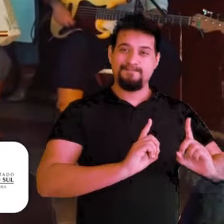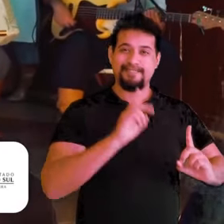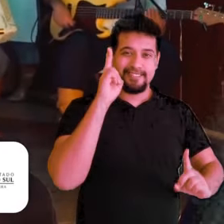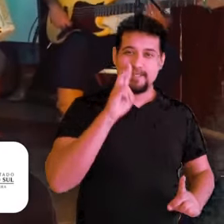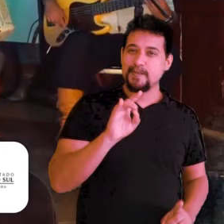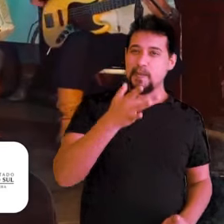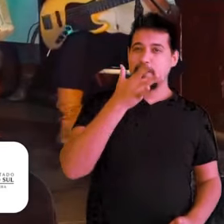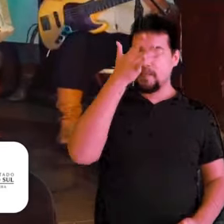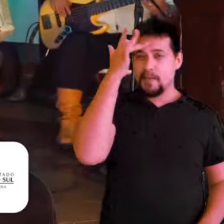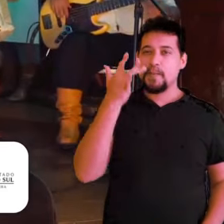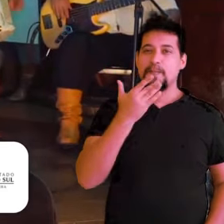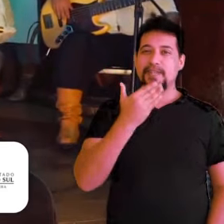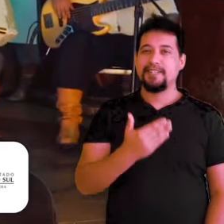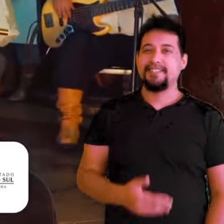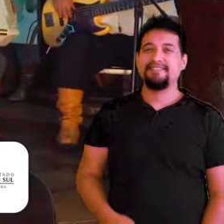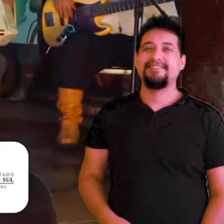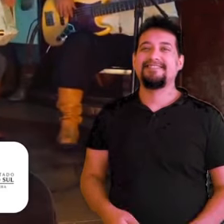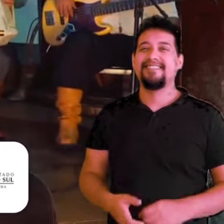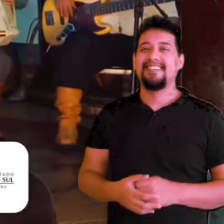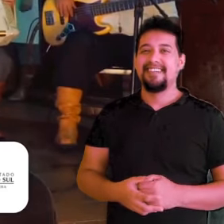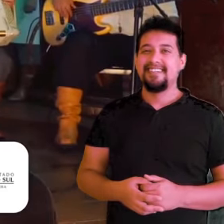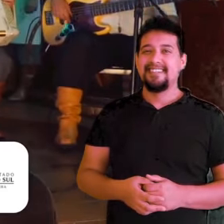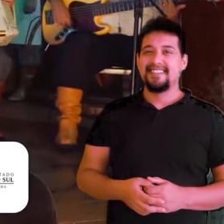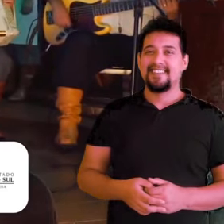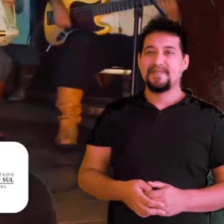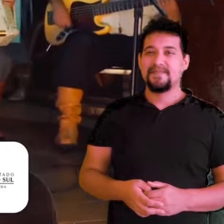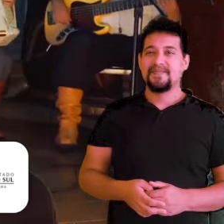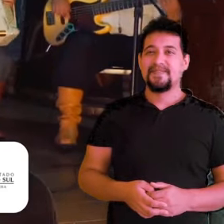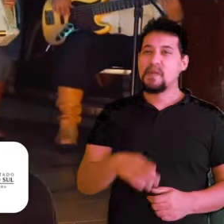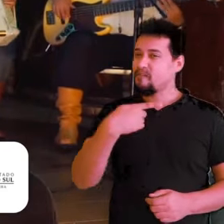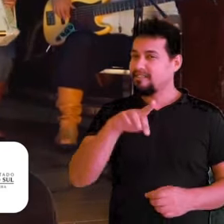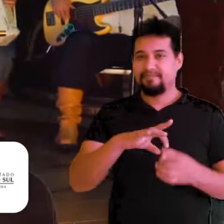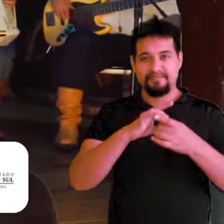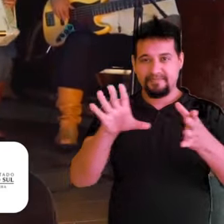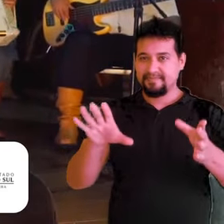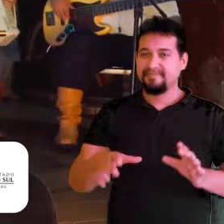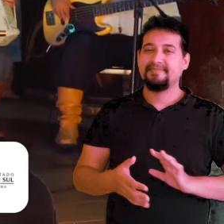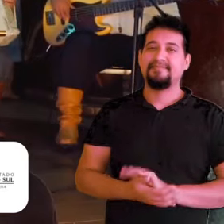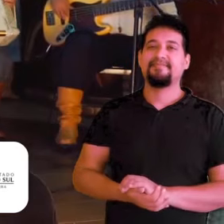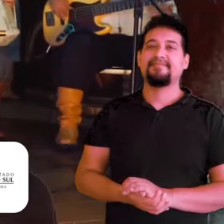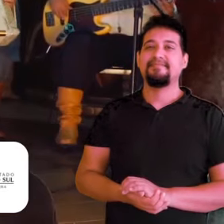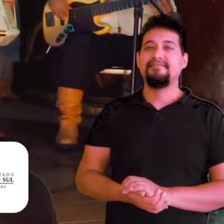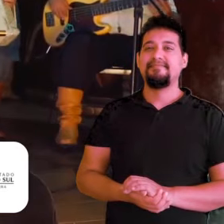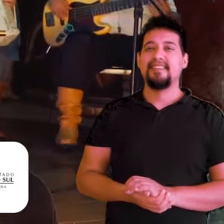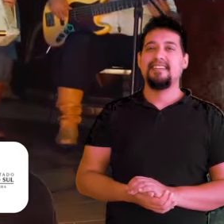só pra recordar. O pessoal pediu. Sai ou não? Sai. Tu que manda.